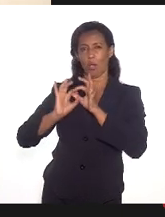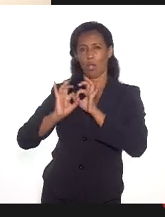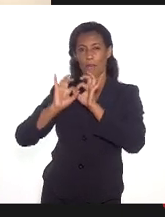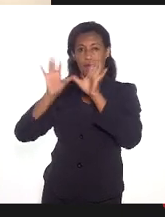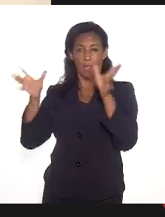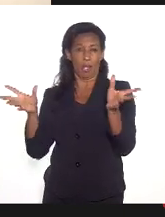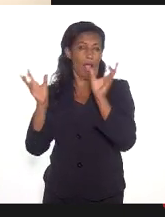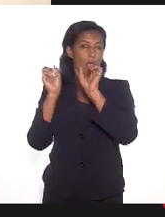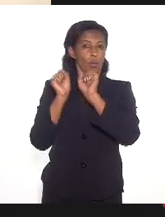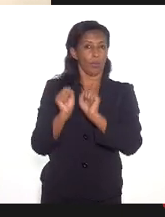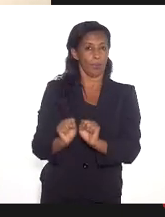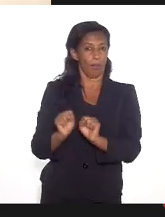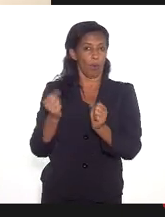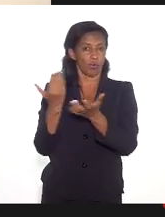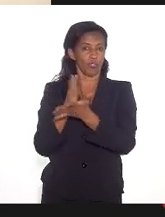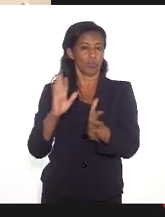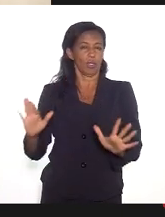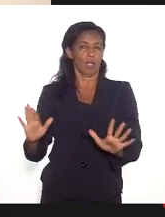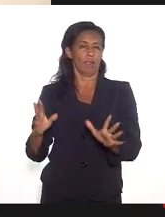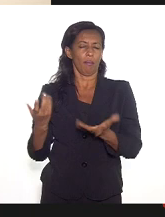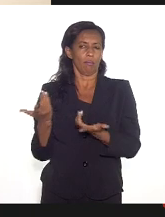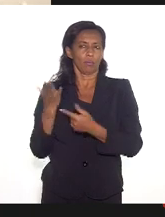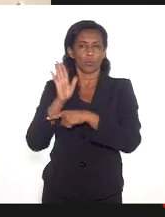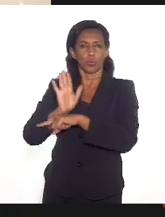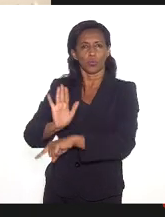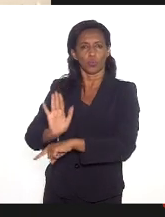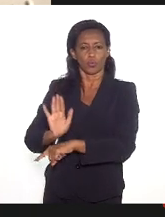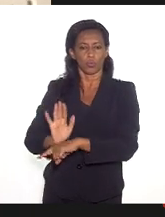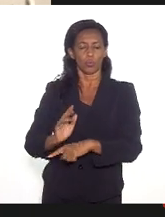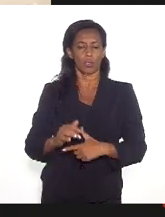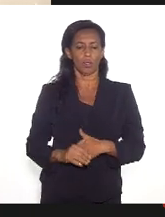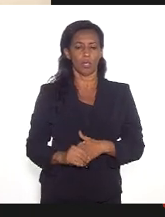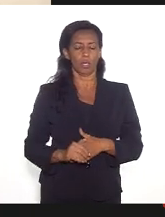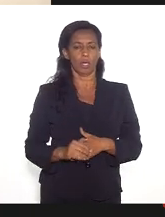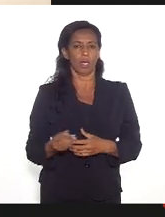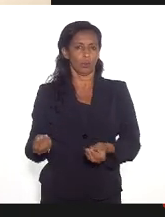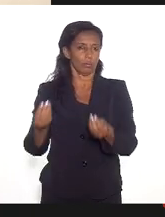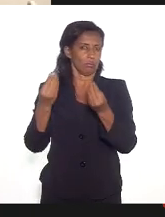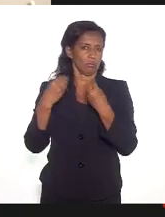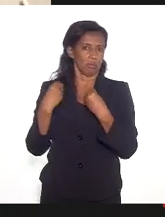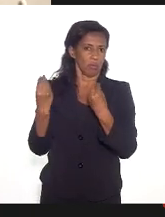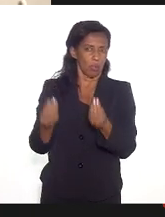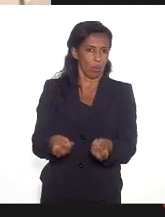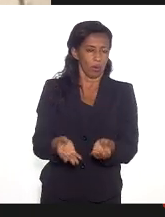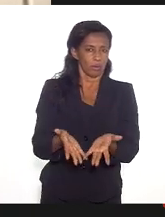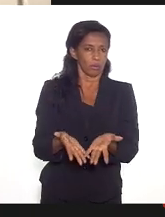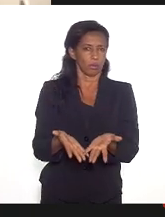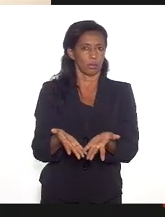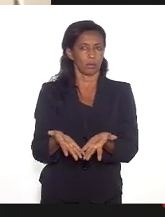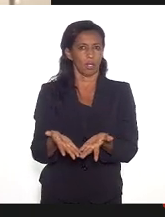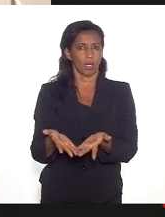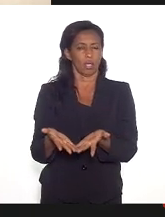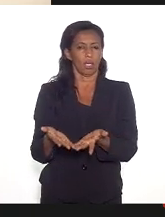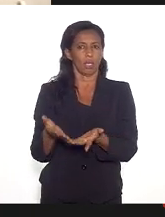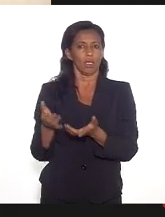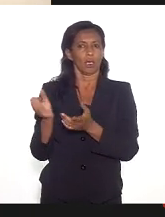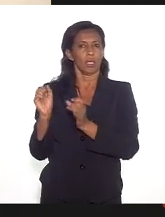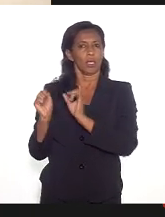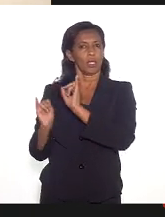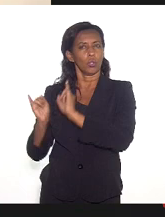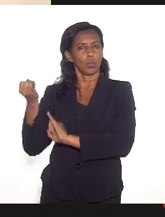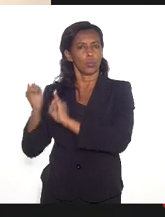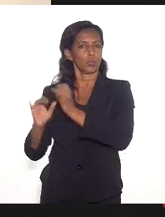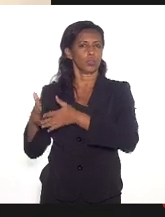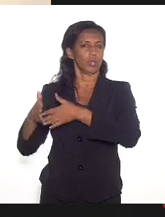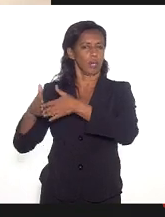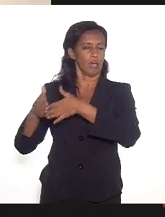que pode acabar não beneficiando, né, a nossa cabotagem, a produção da nossa indústria naval aqui no Estado